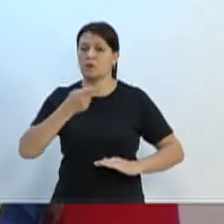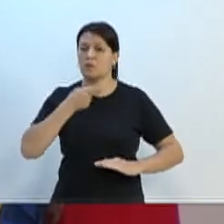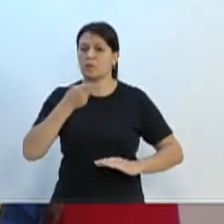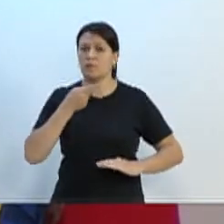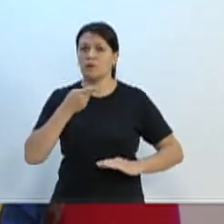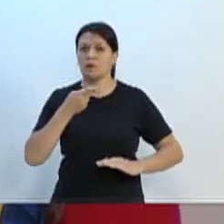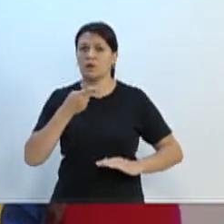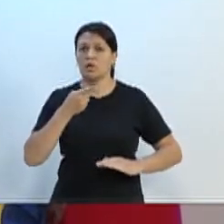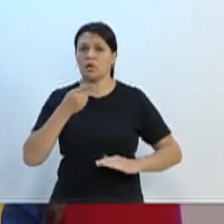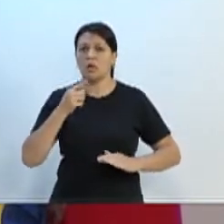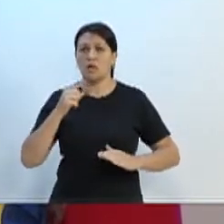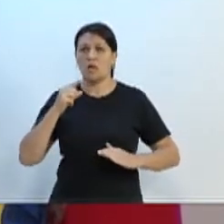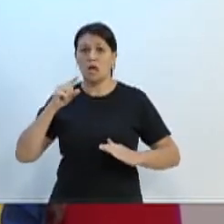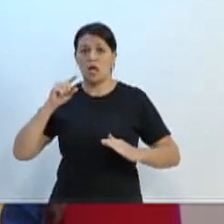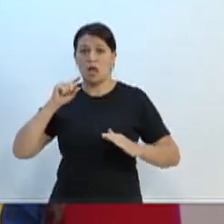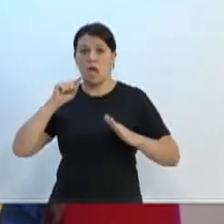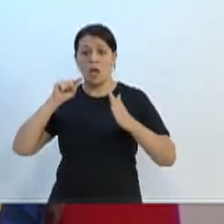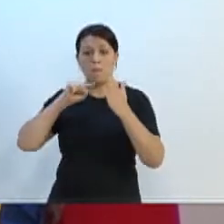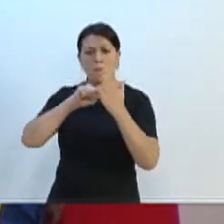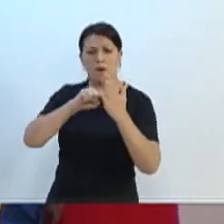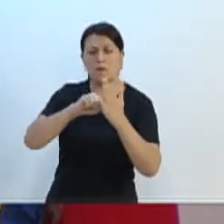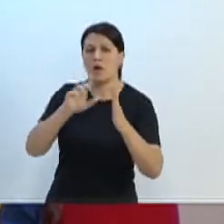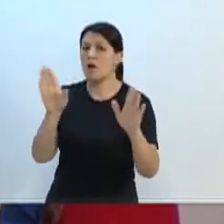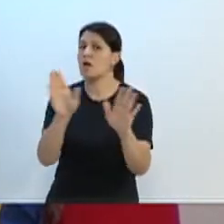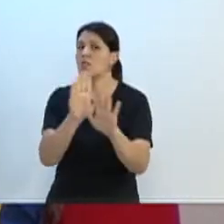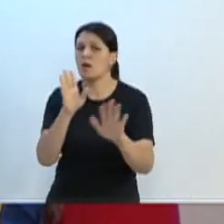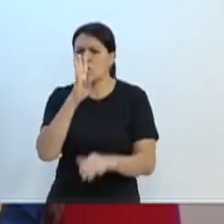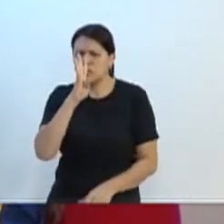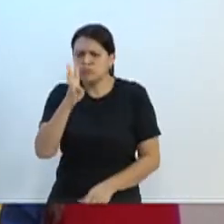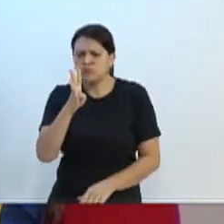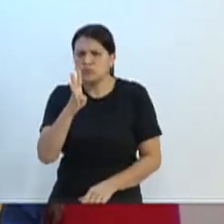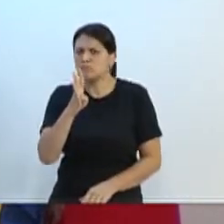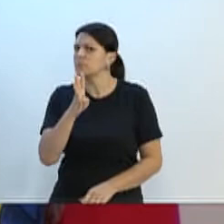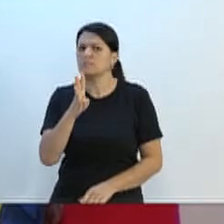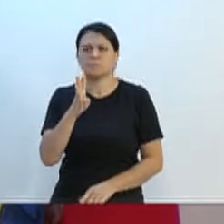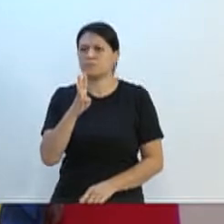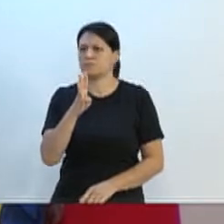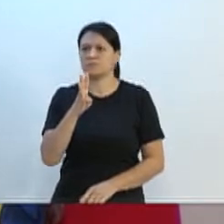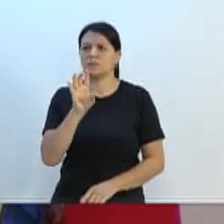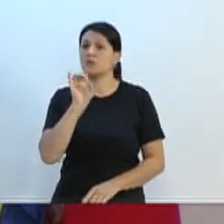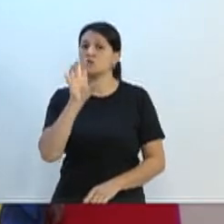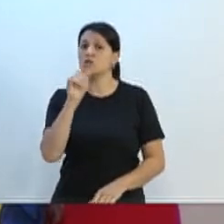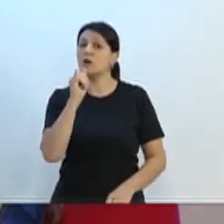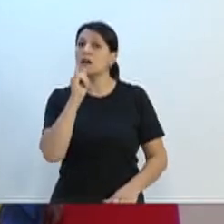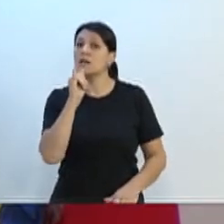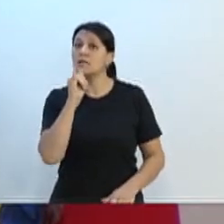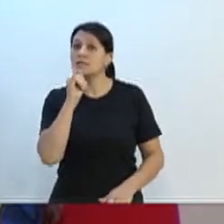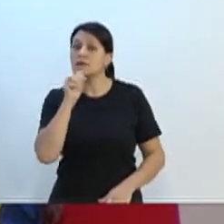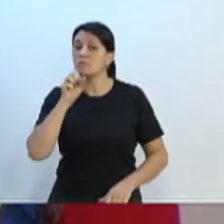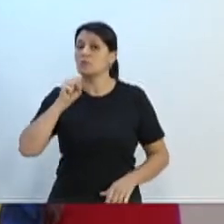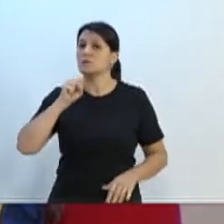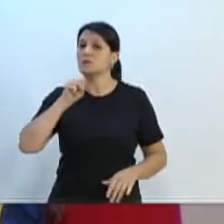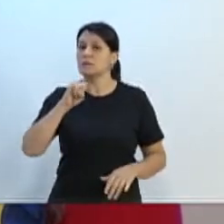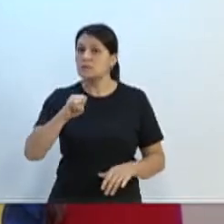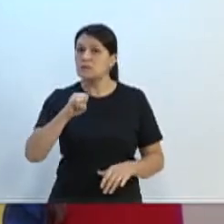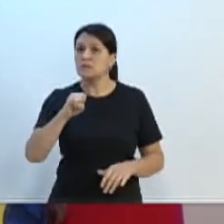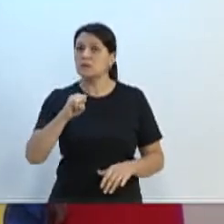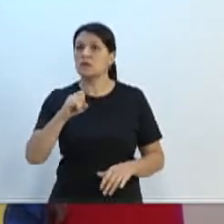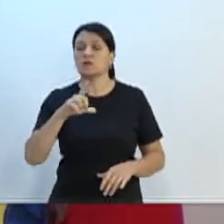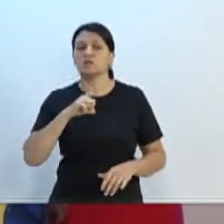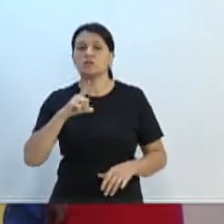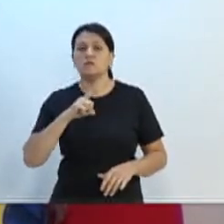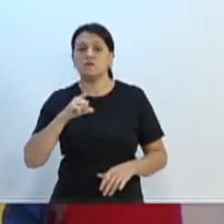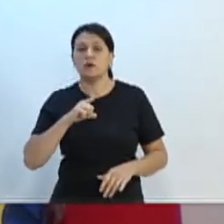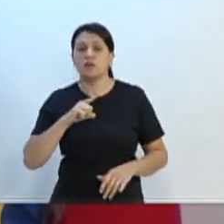é acusatória. Eu estou citando um exemplo que poderia ser citado se nós tivéssemos esses blogs,